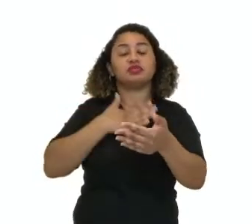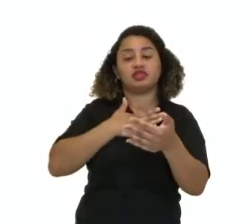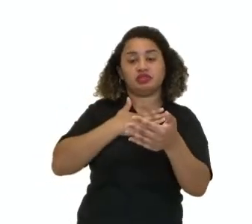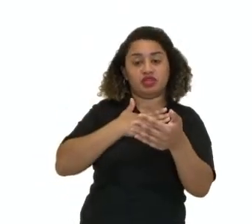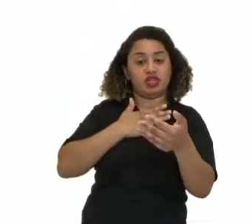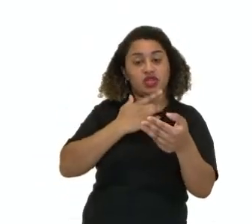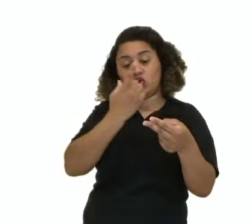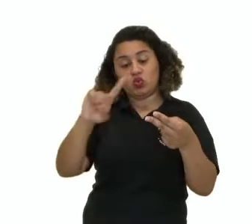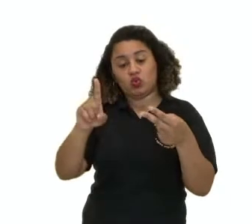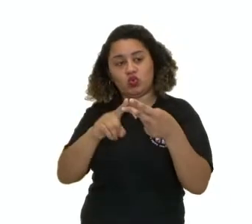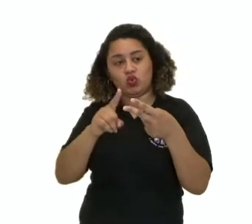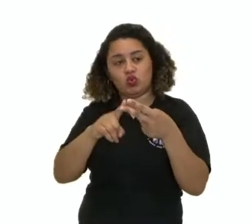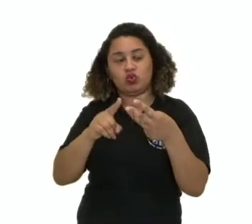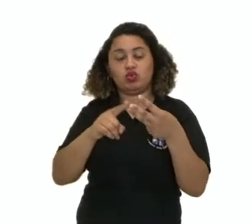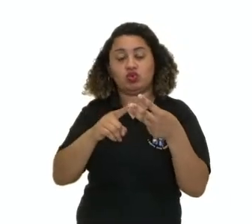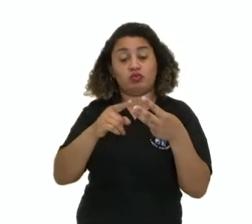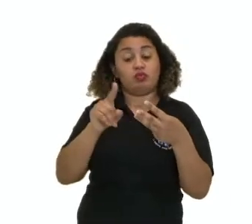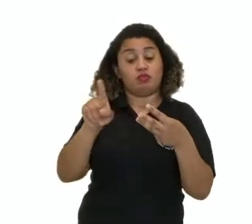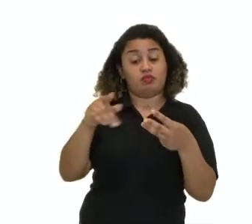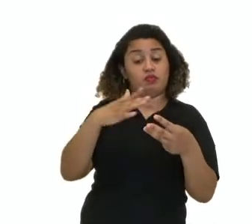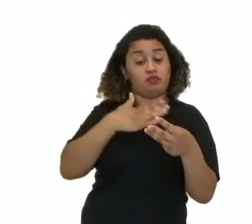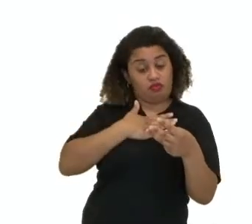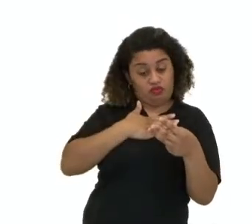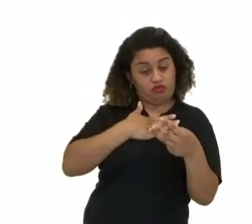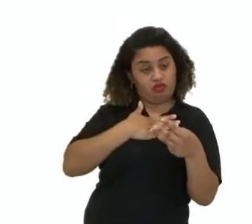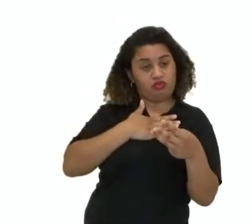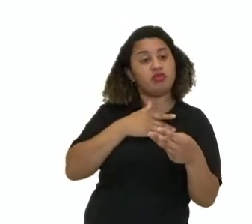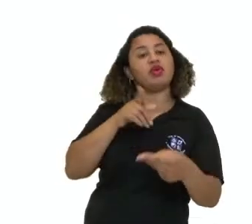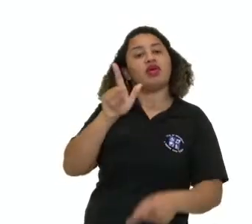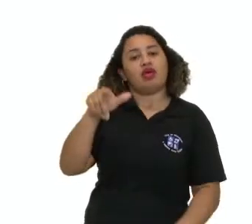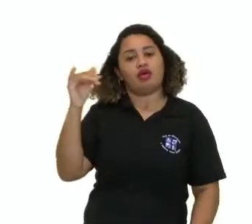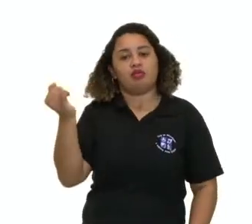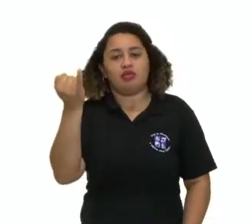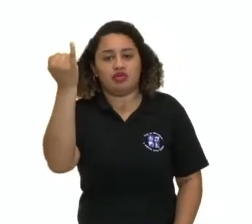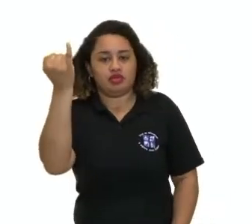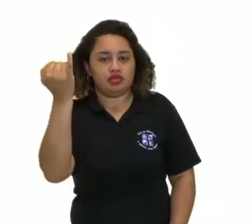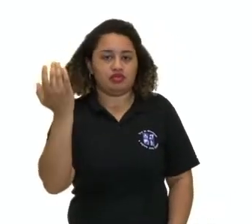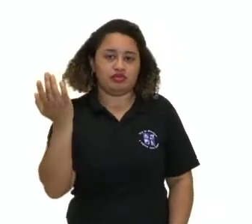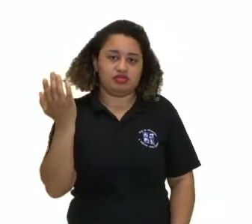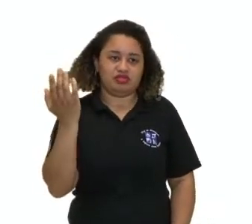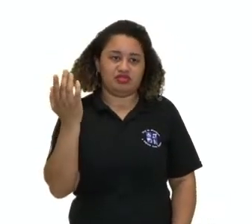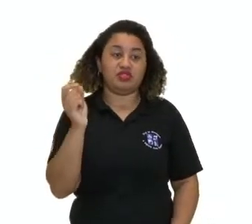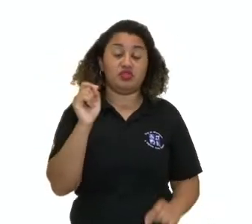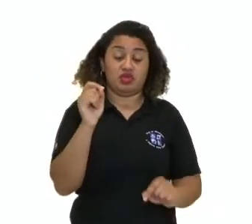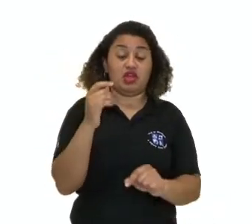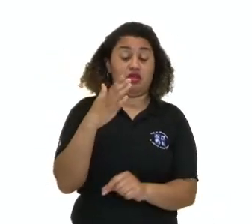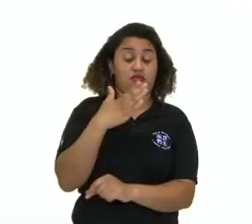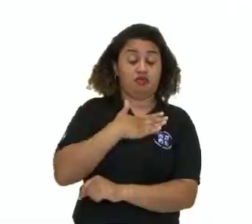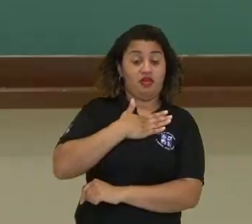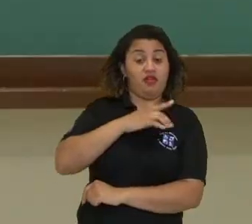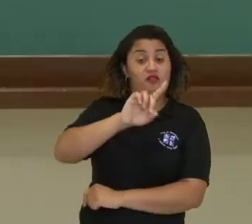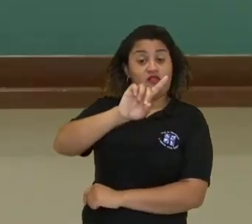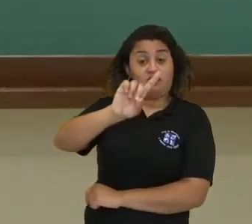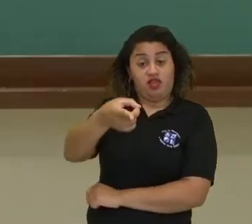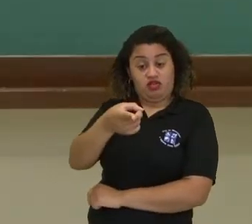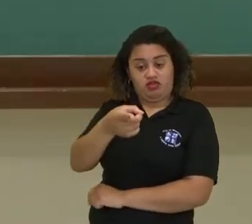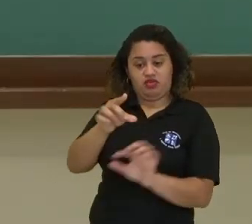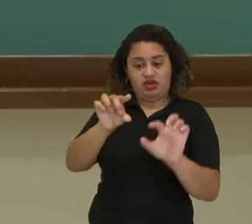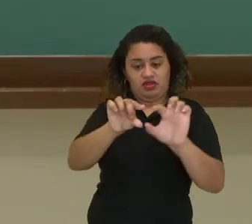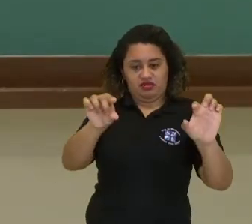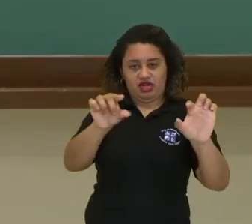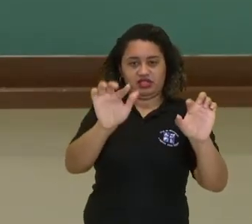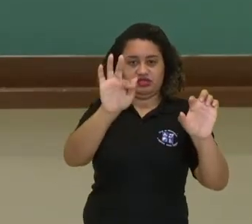do mim ali. Para mim, isto é importante. Olha, ele, para mim, vírgula, foi onde terminou a